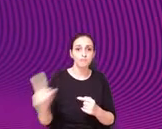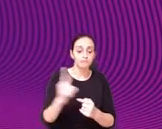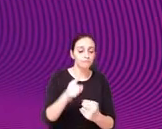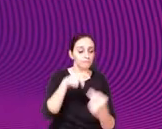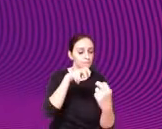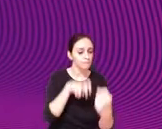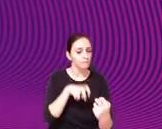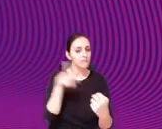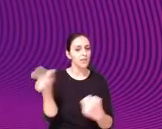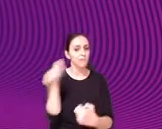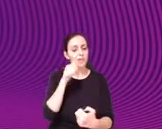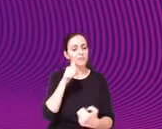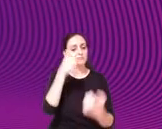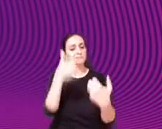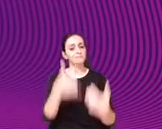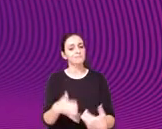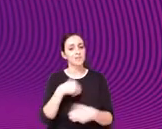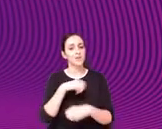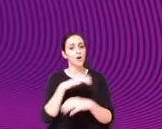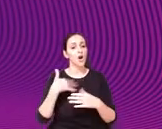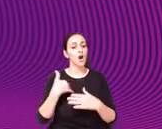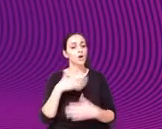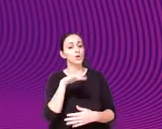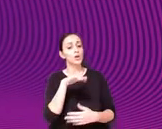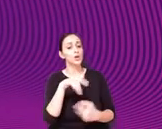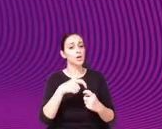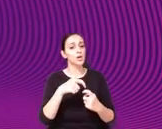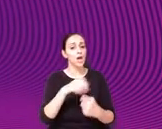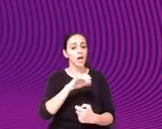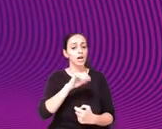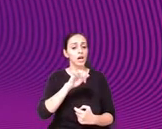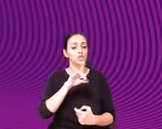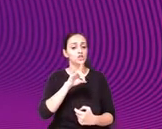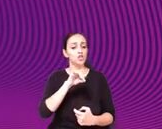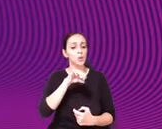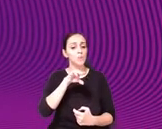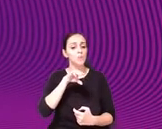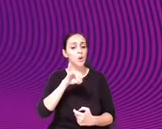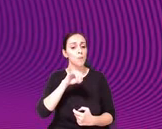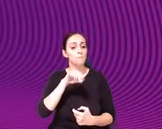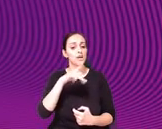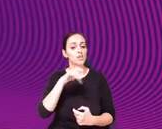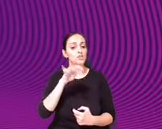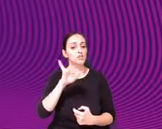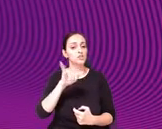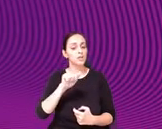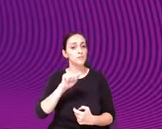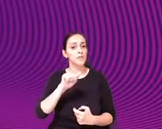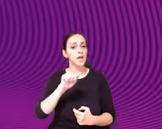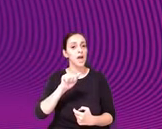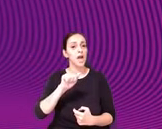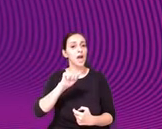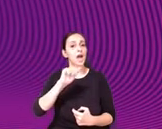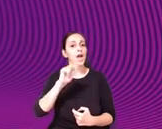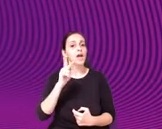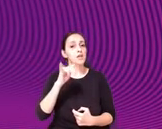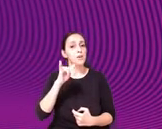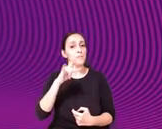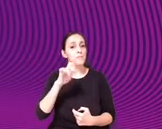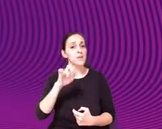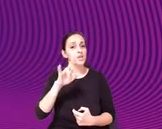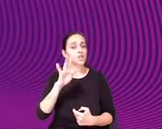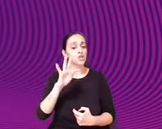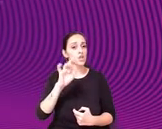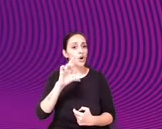clara: doutor Montera, eu tenho cardiomiopatia hipertrófica, embora eu tenha remédios para tomar,